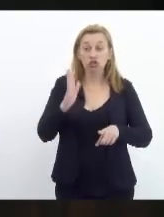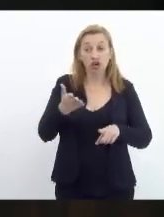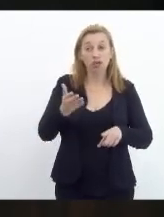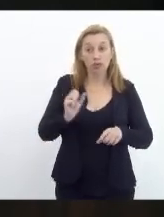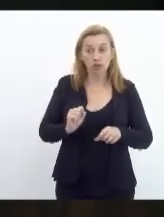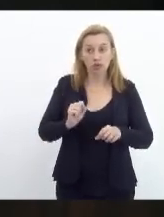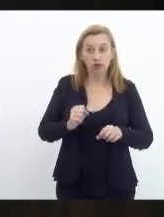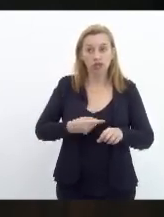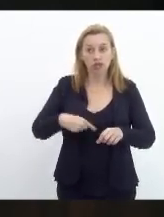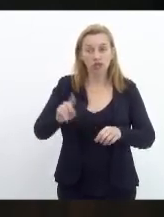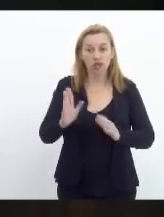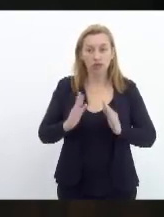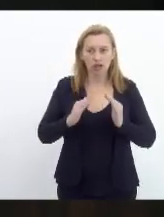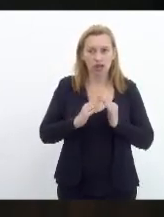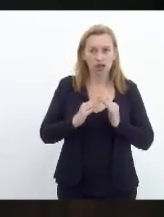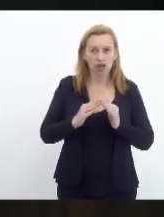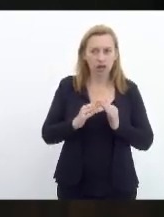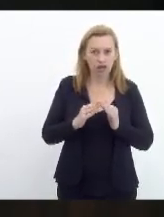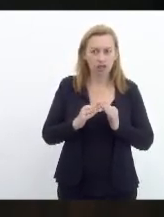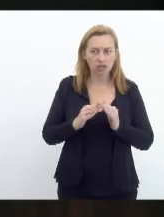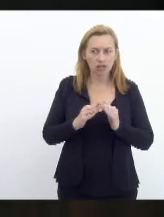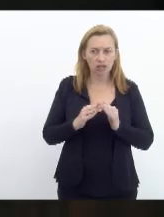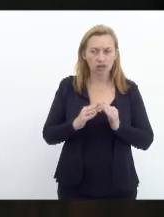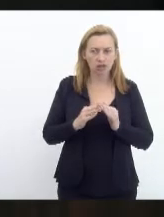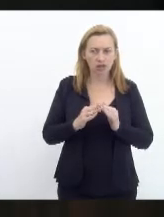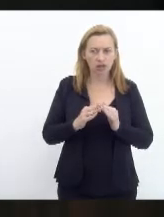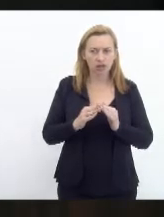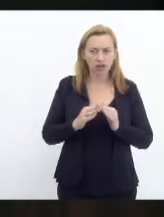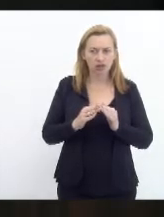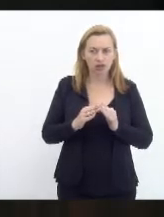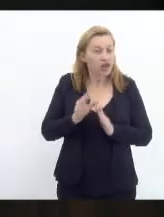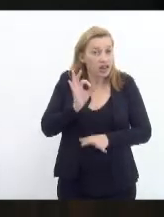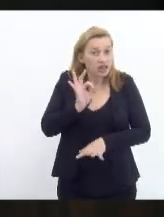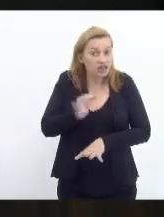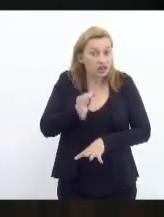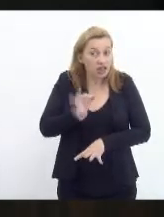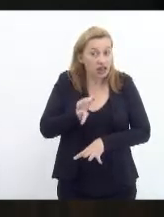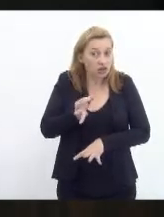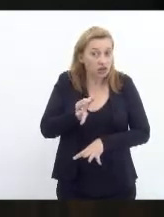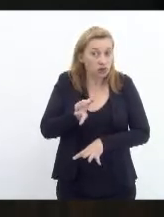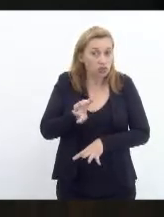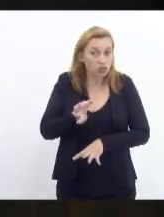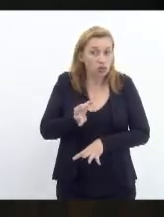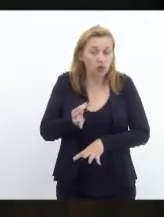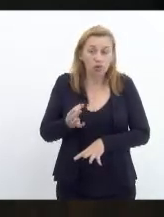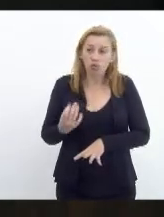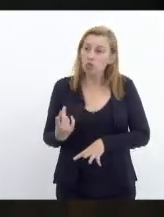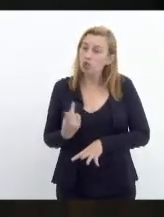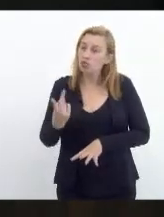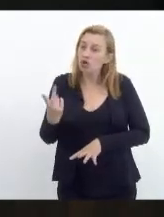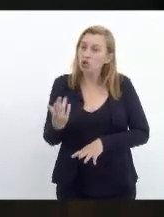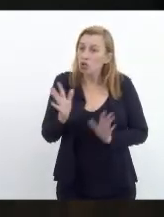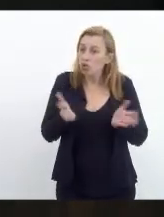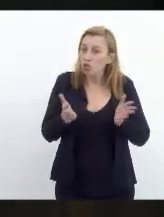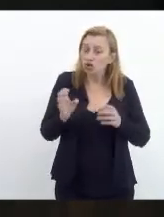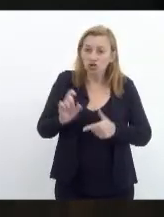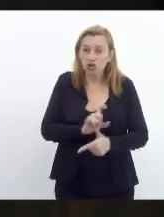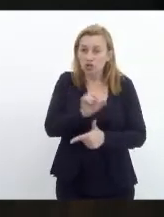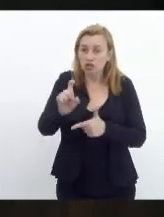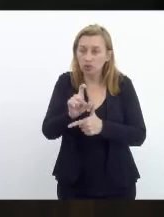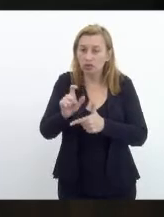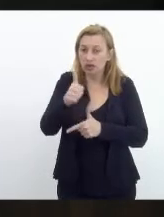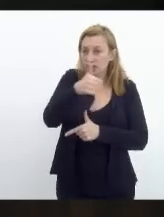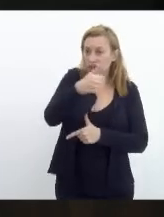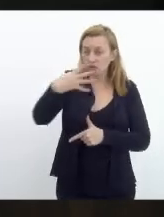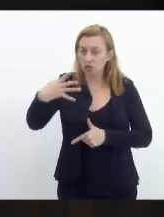casa é um tiro na cabeça, não é nem no pé. Porque o custo do executivo hoje são 14%,